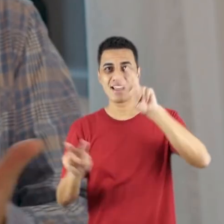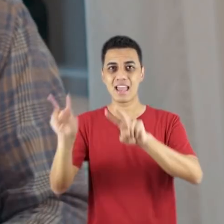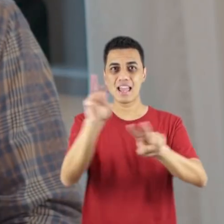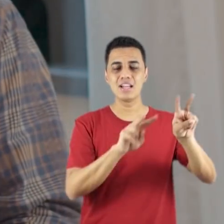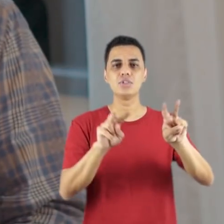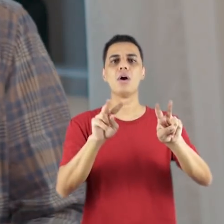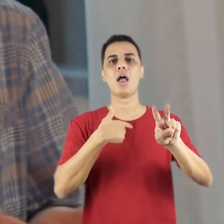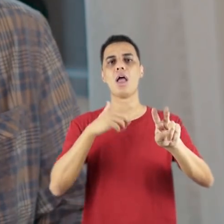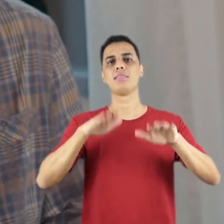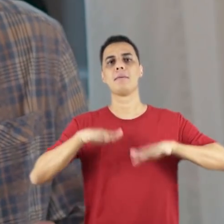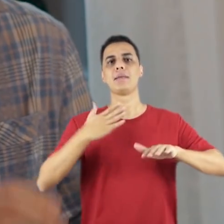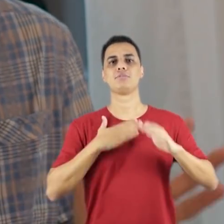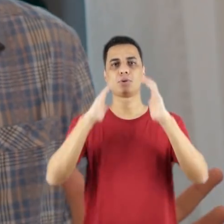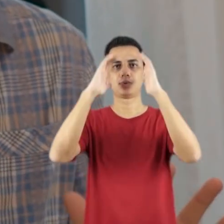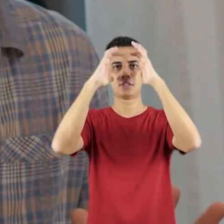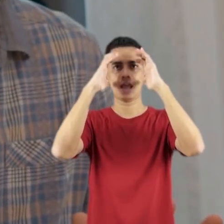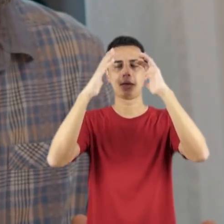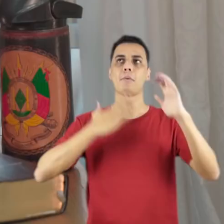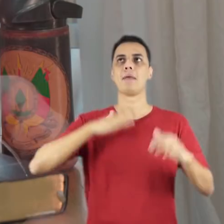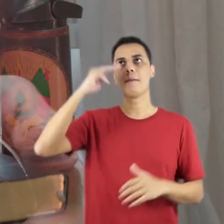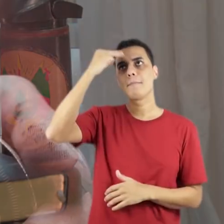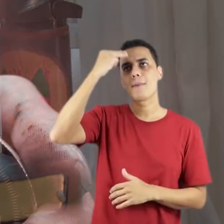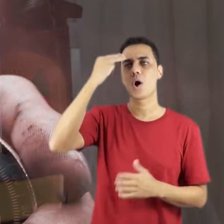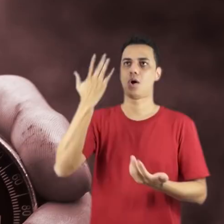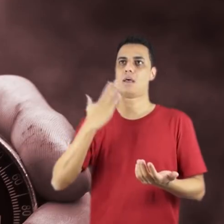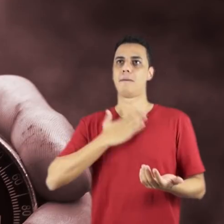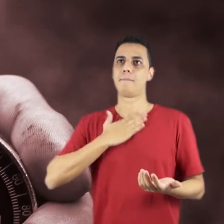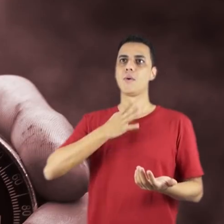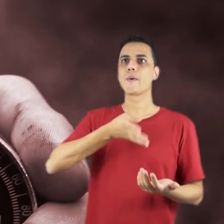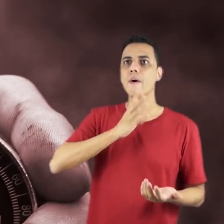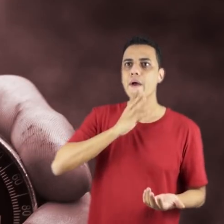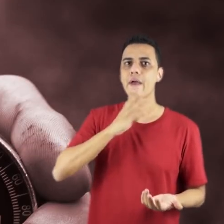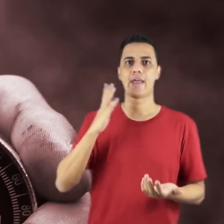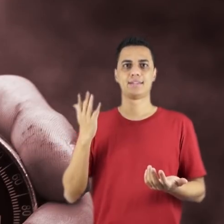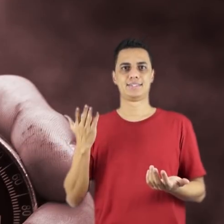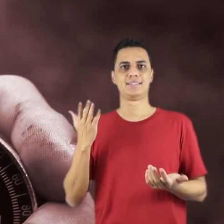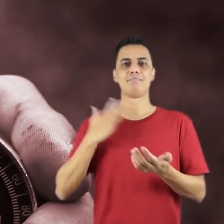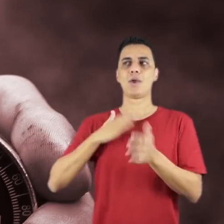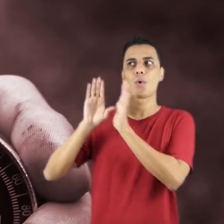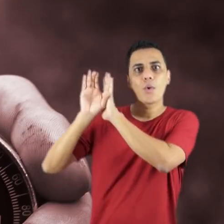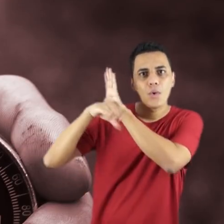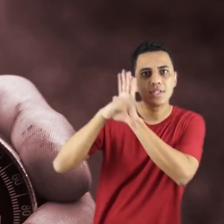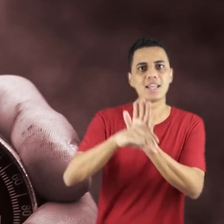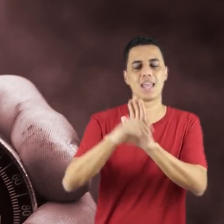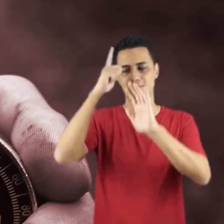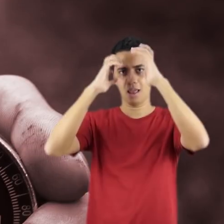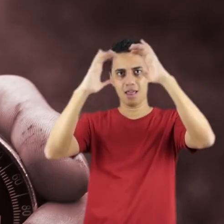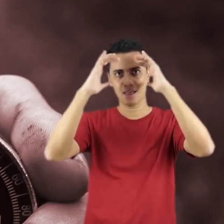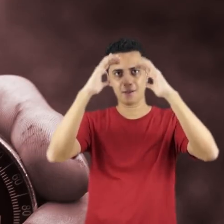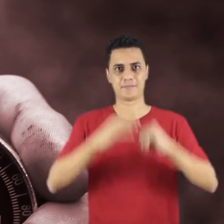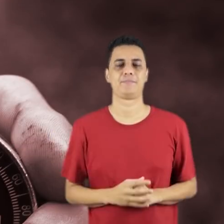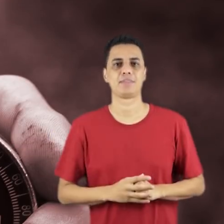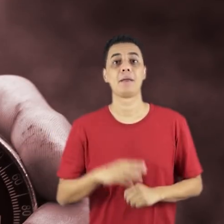as minhas memórias, as minhas vivências e os meus conceitos. Em Mateus 6:22 diz que os olhos são como uma lâmpada que ilumina